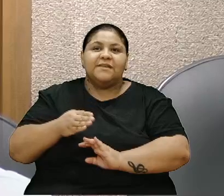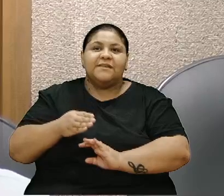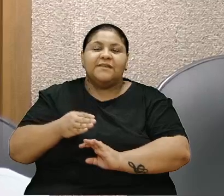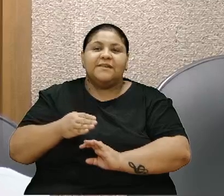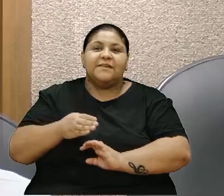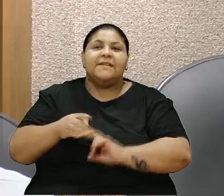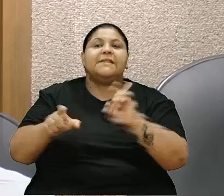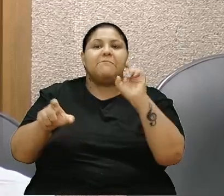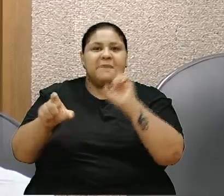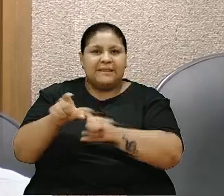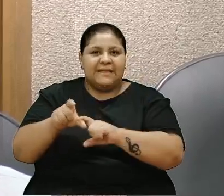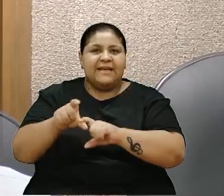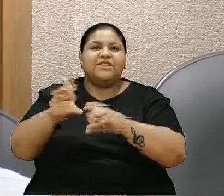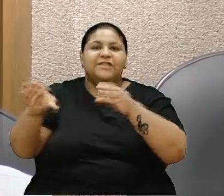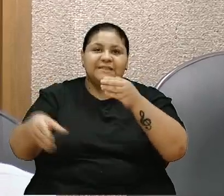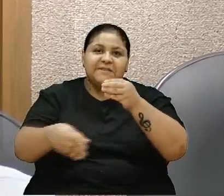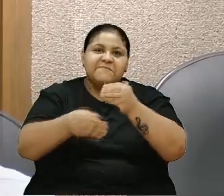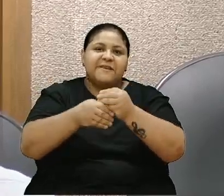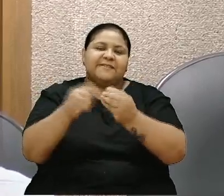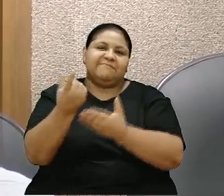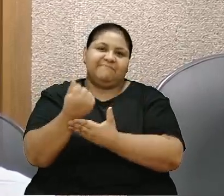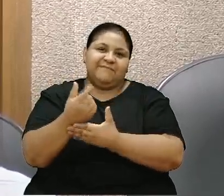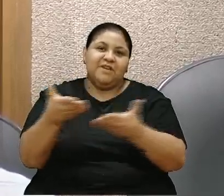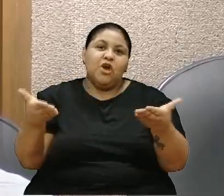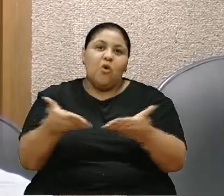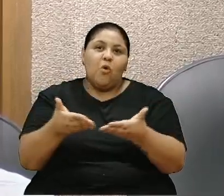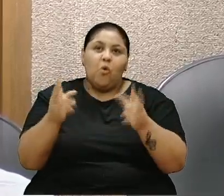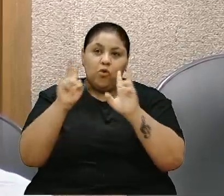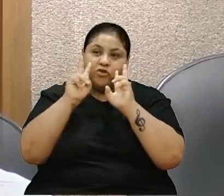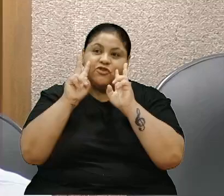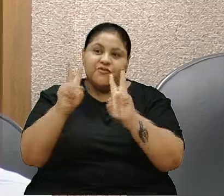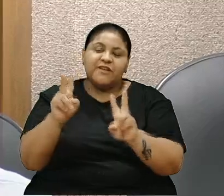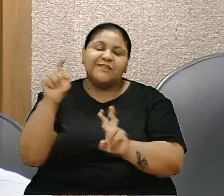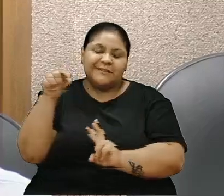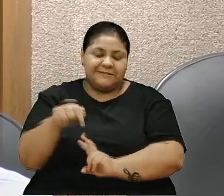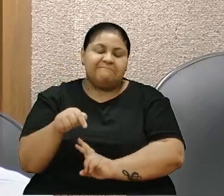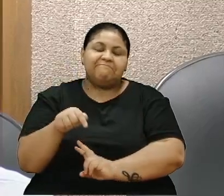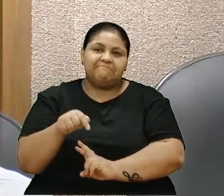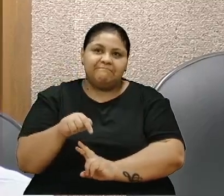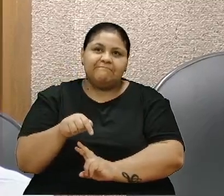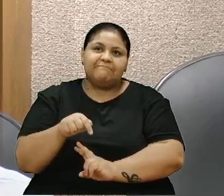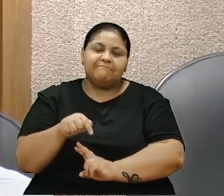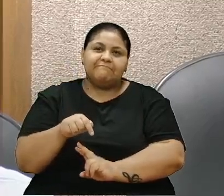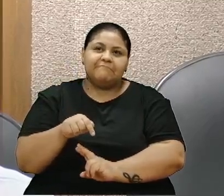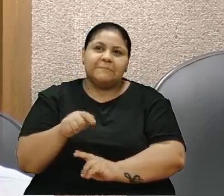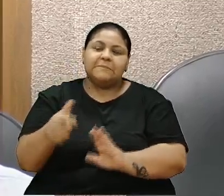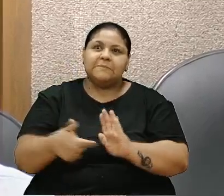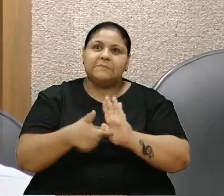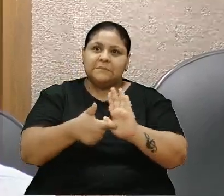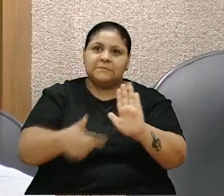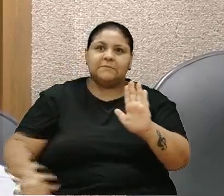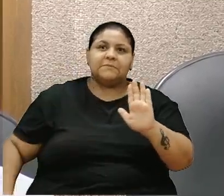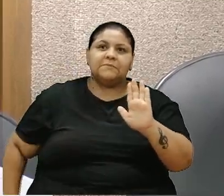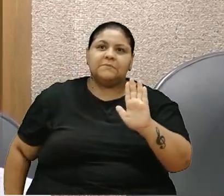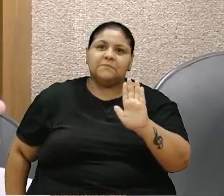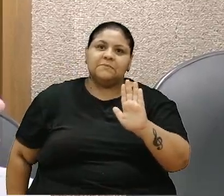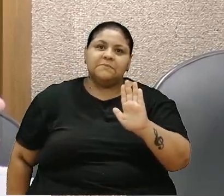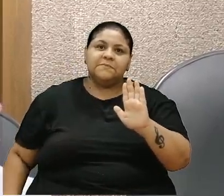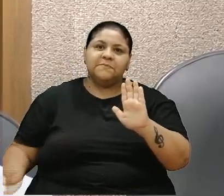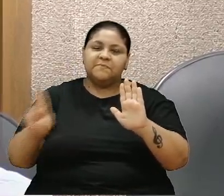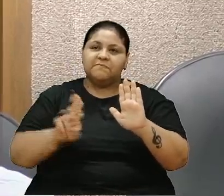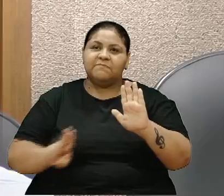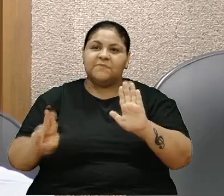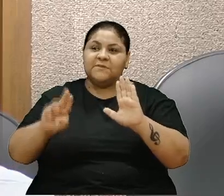né? E hoje nós estamos vendo, né, escândalos hoje sendo publicados, né, da utilização das